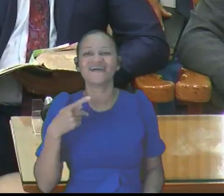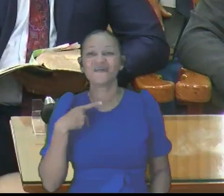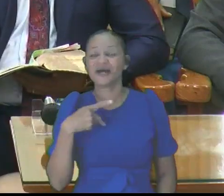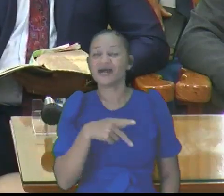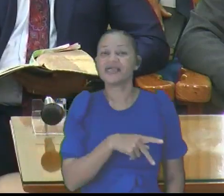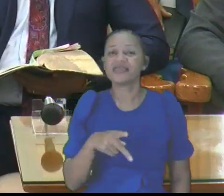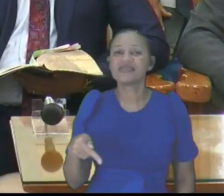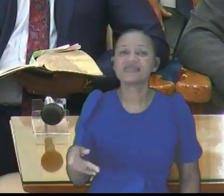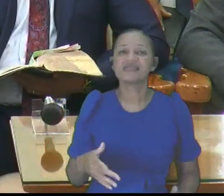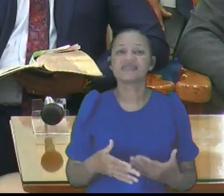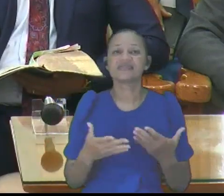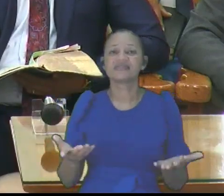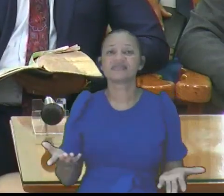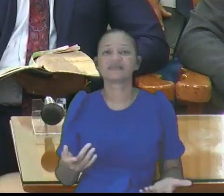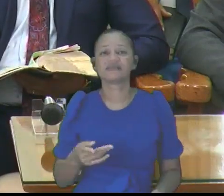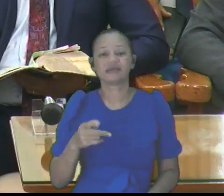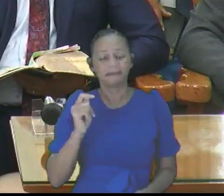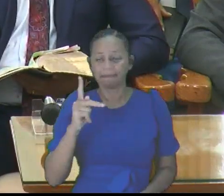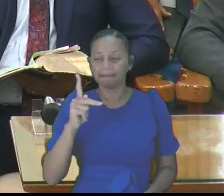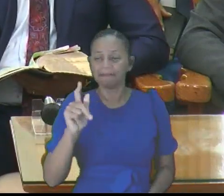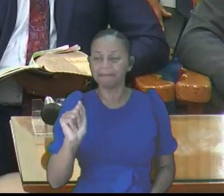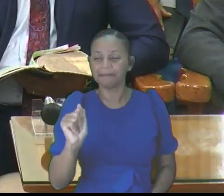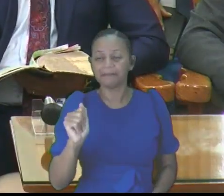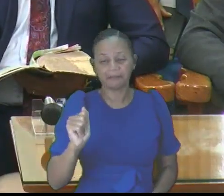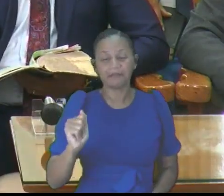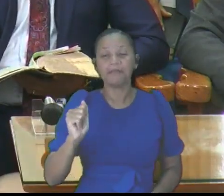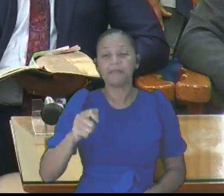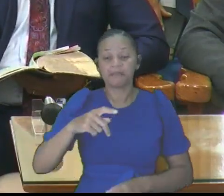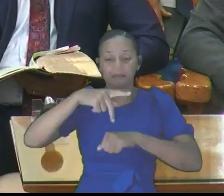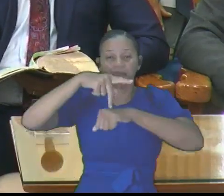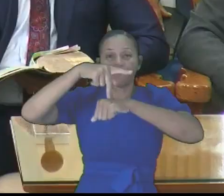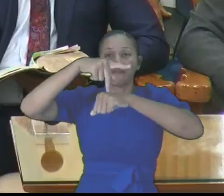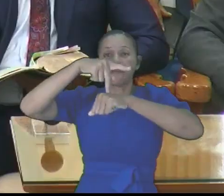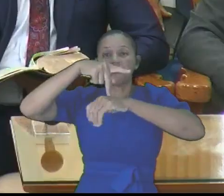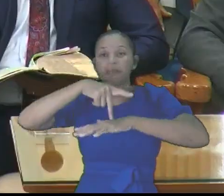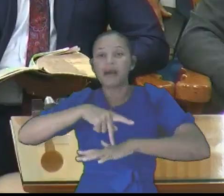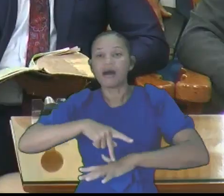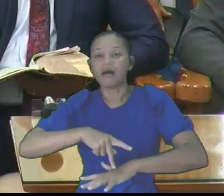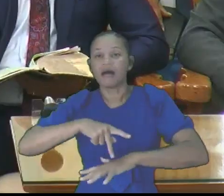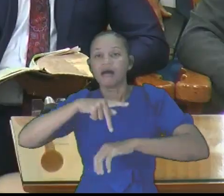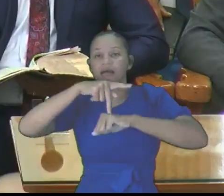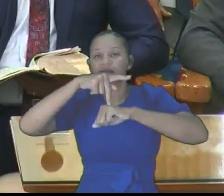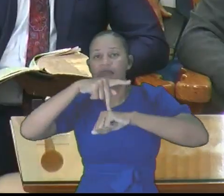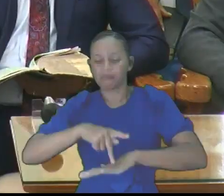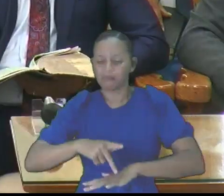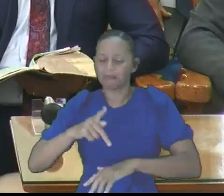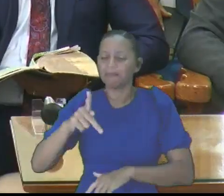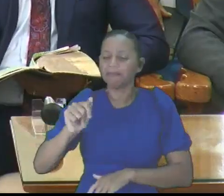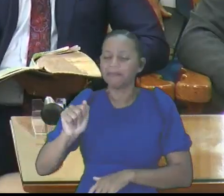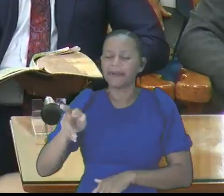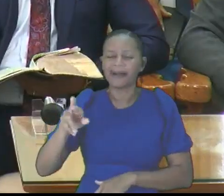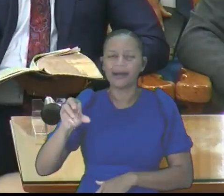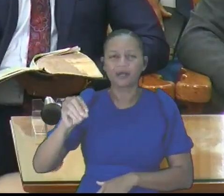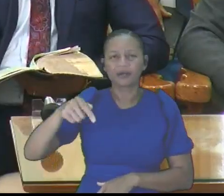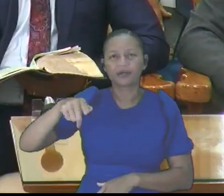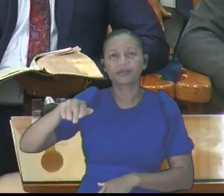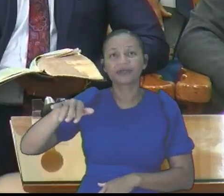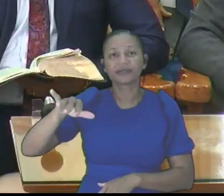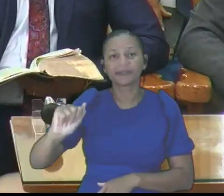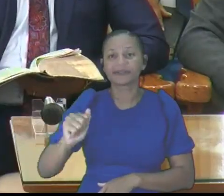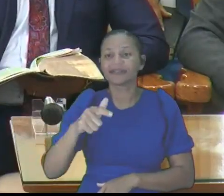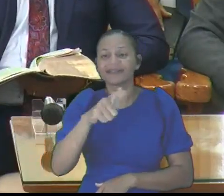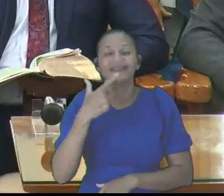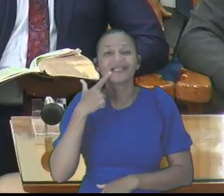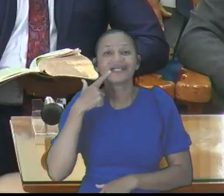presidente. Registrou como paróquia Assembleia de Deus. A nossa igreja lá no Japão. Por quê? Porque na língua deles não